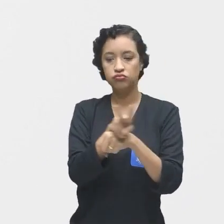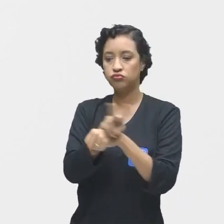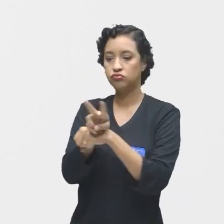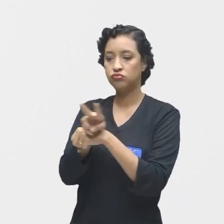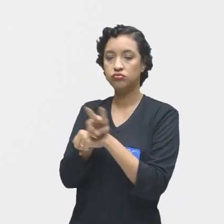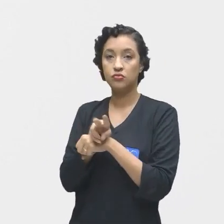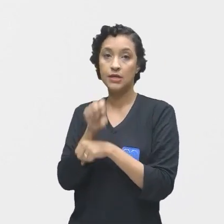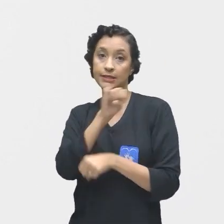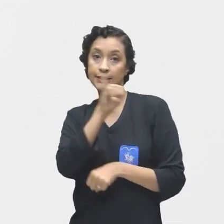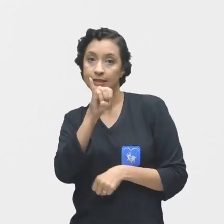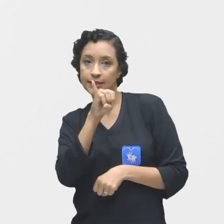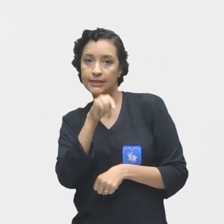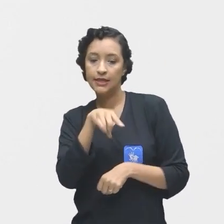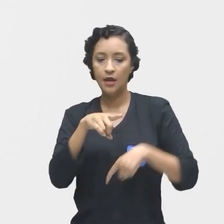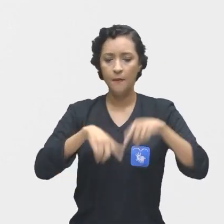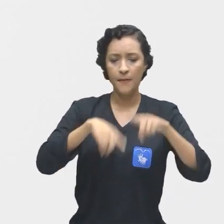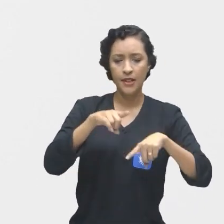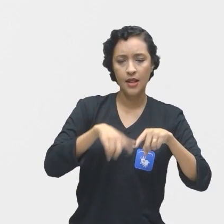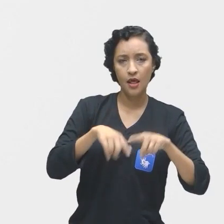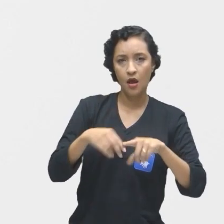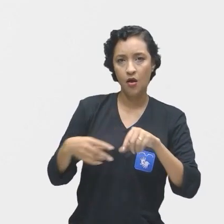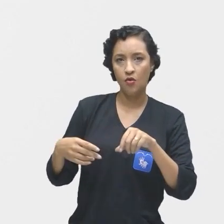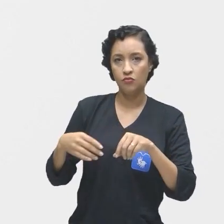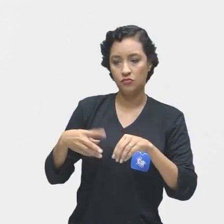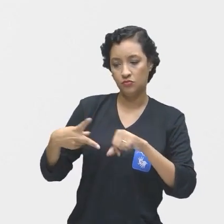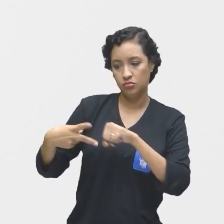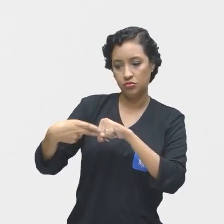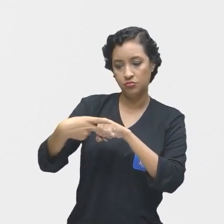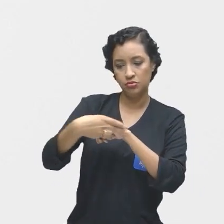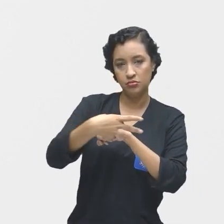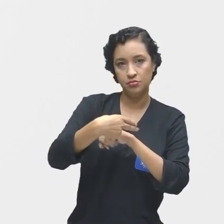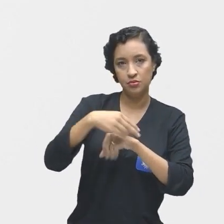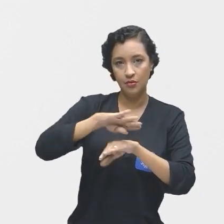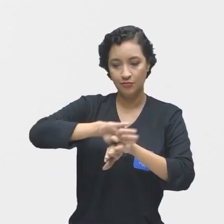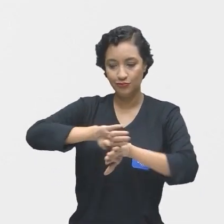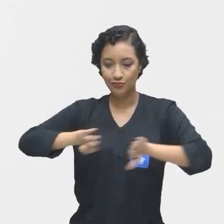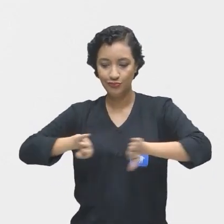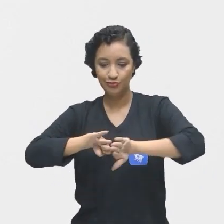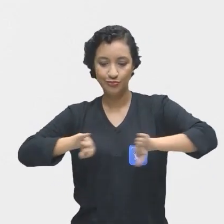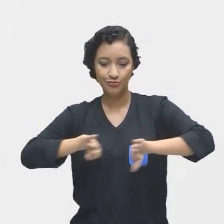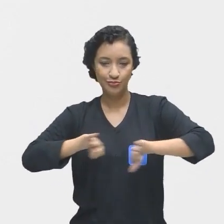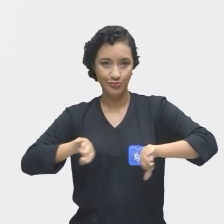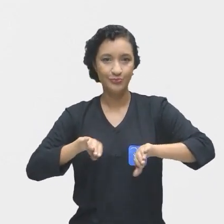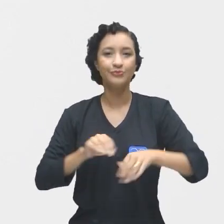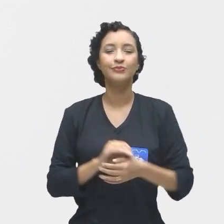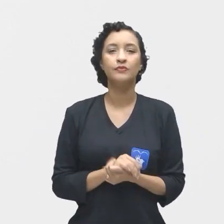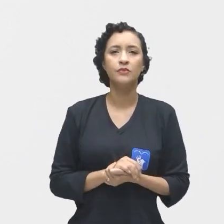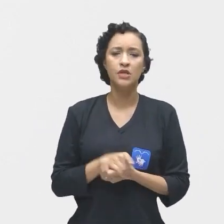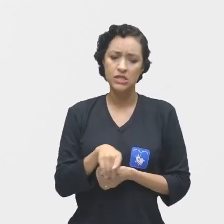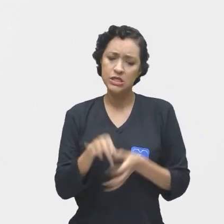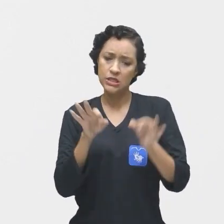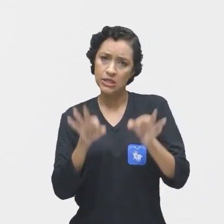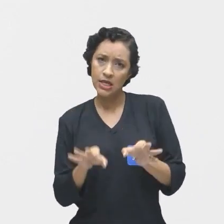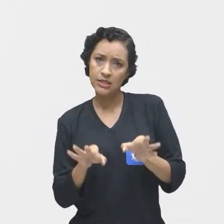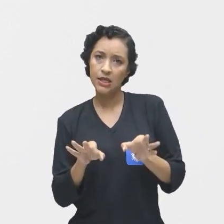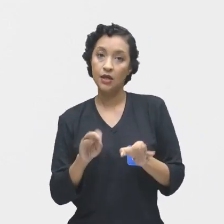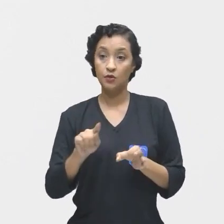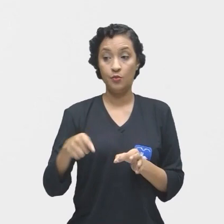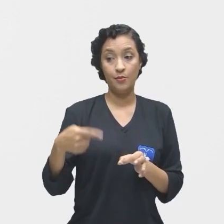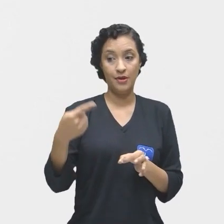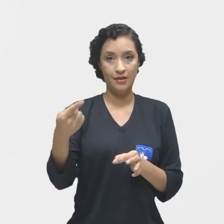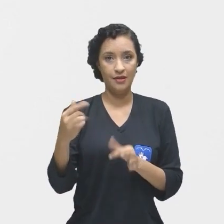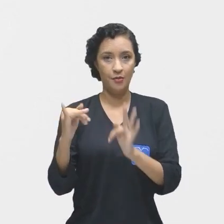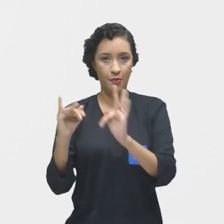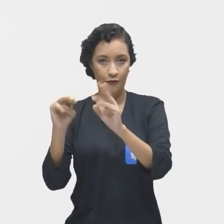que separa a polpa do cupuaçu de seu caroço está funcionando corretamente, para que o produto final seja